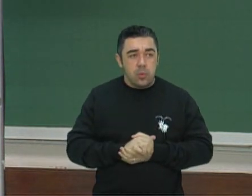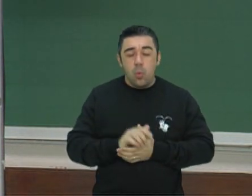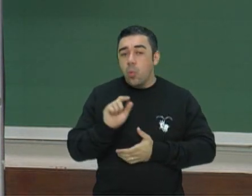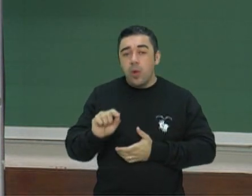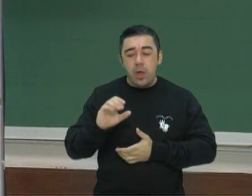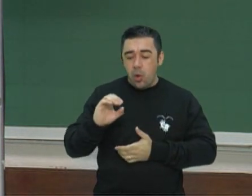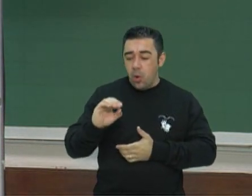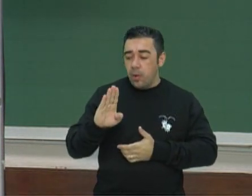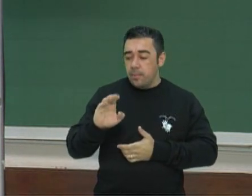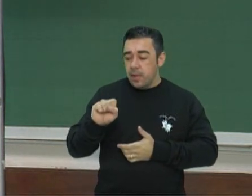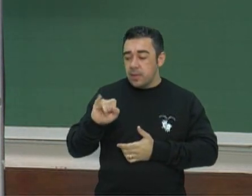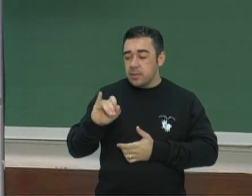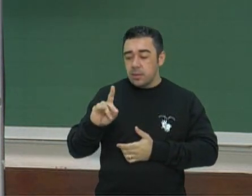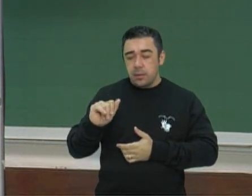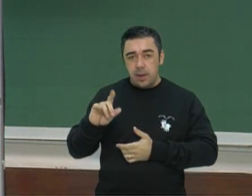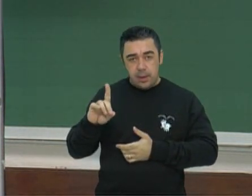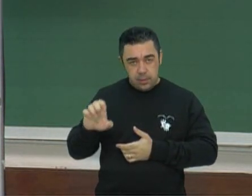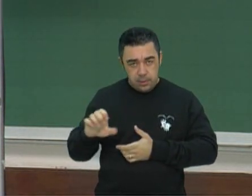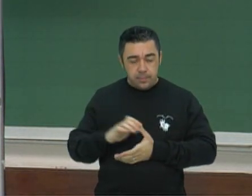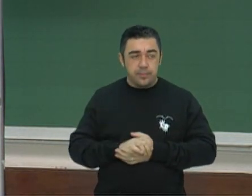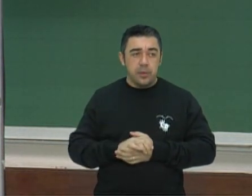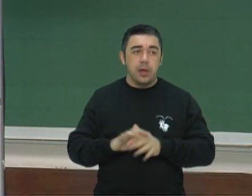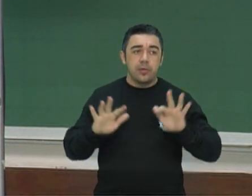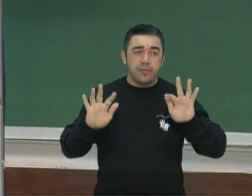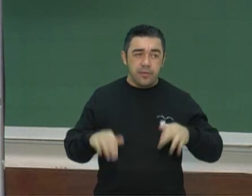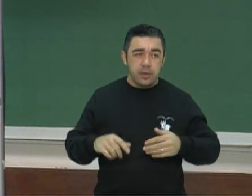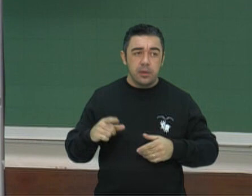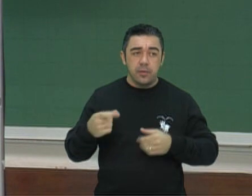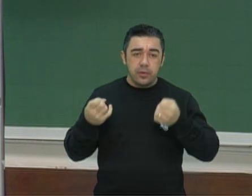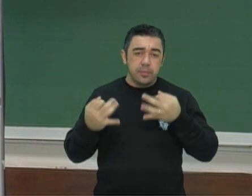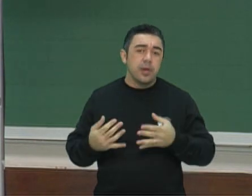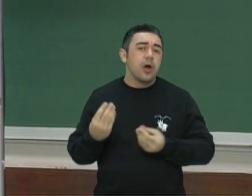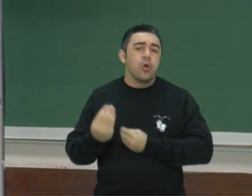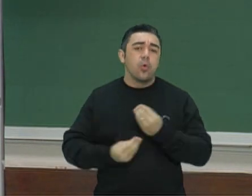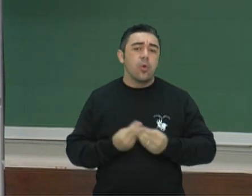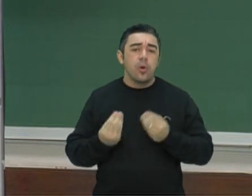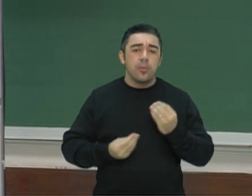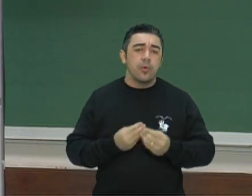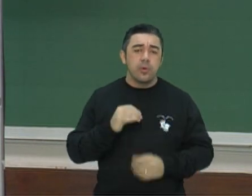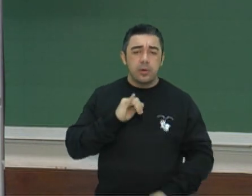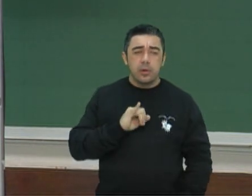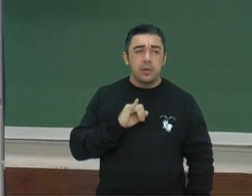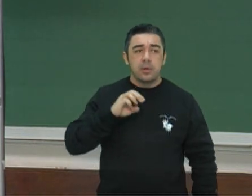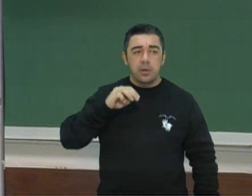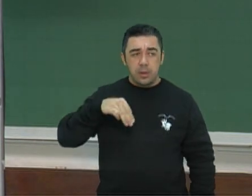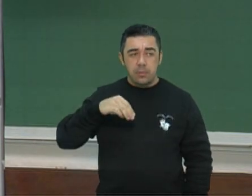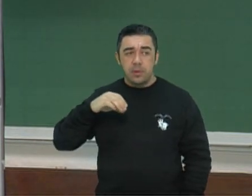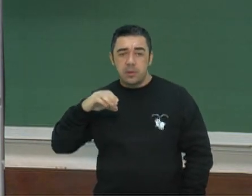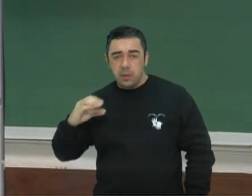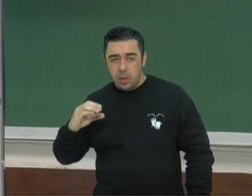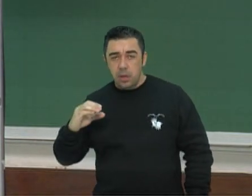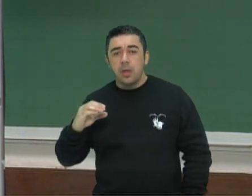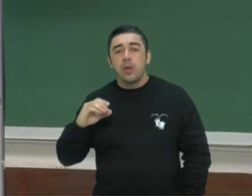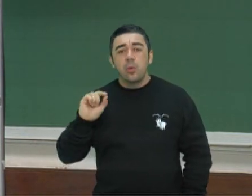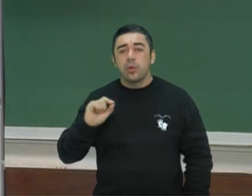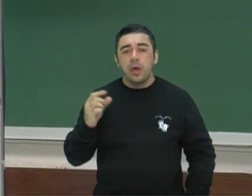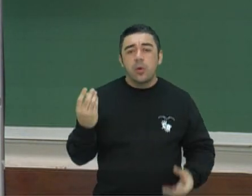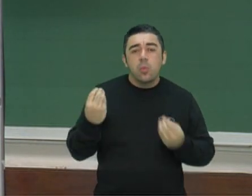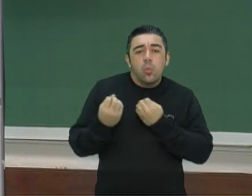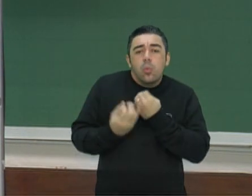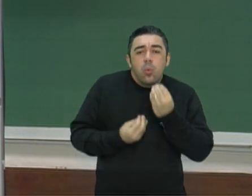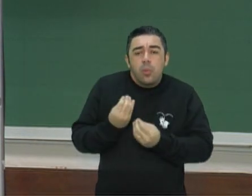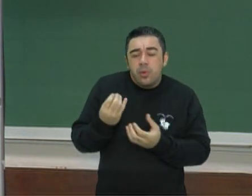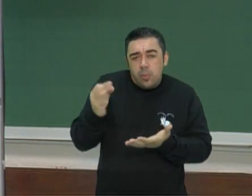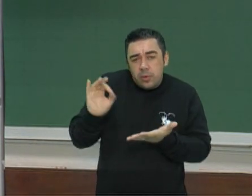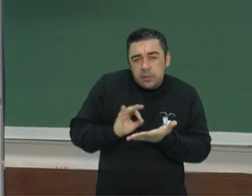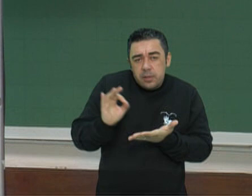a obesidade? E daí, por fim, vou ensinar vocês a fazer o cálculo do índice de massa corporal, que é bem importante para você saber ali das suas